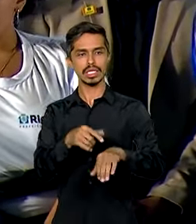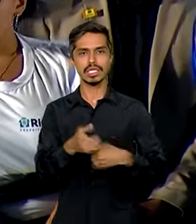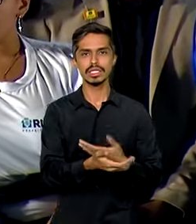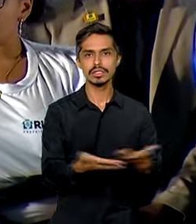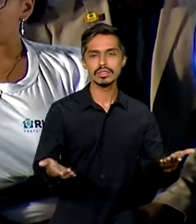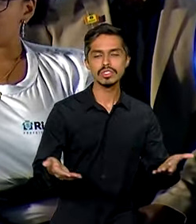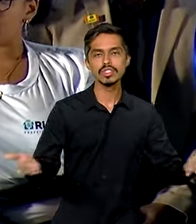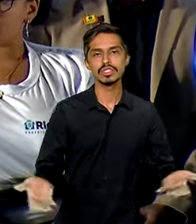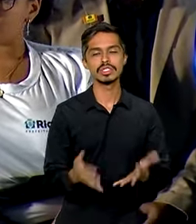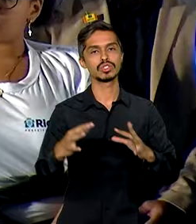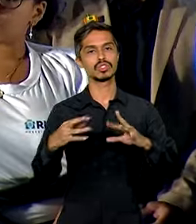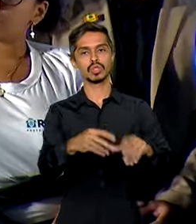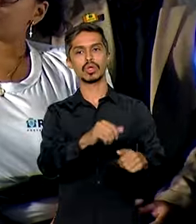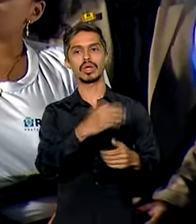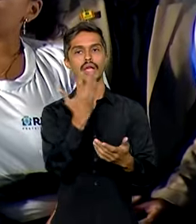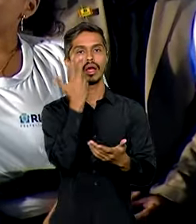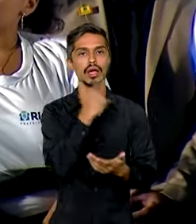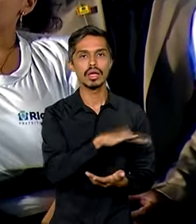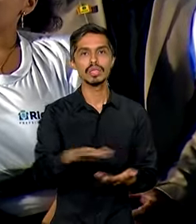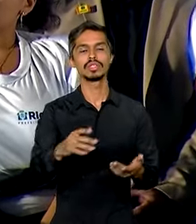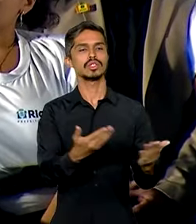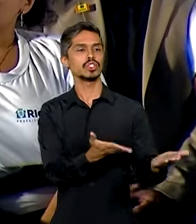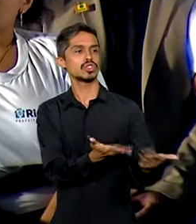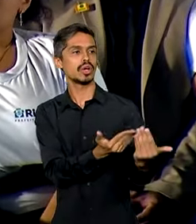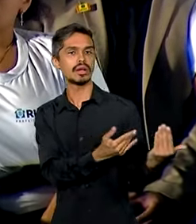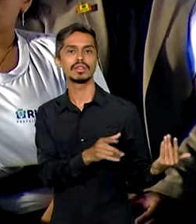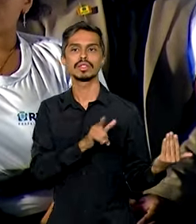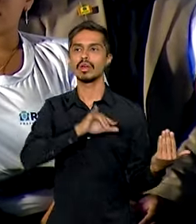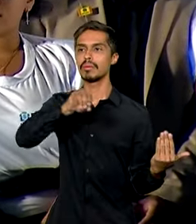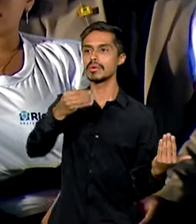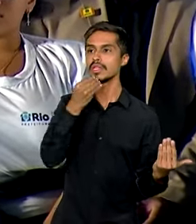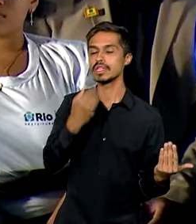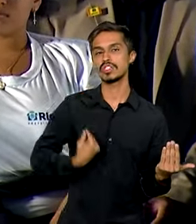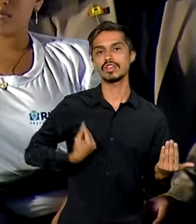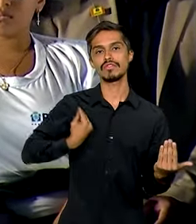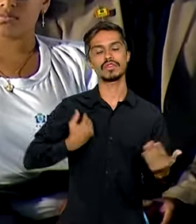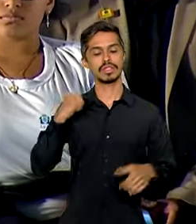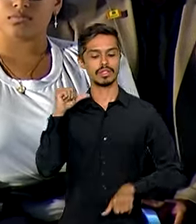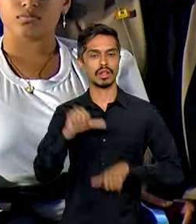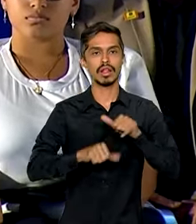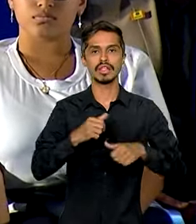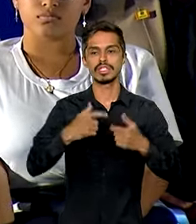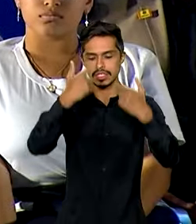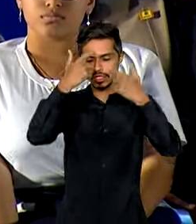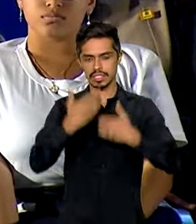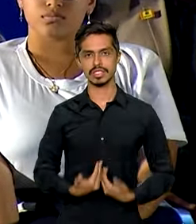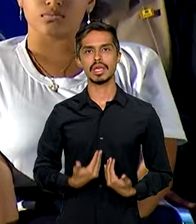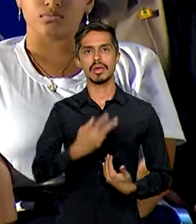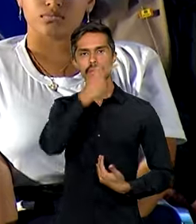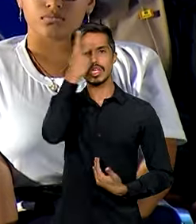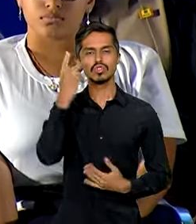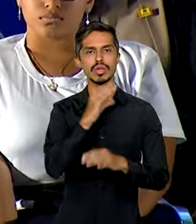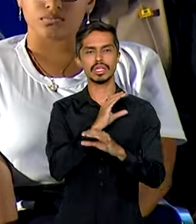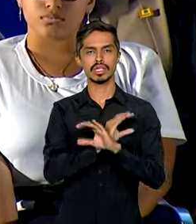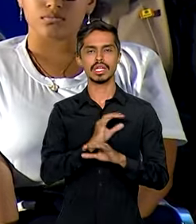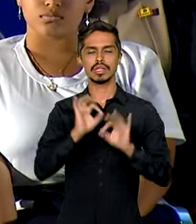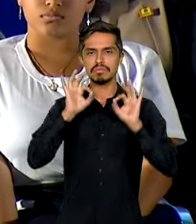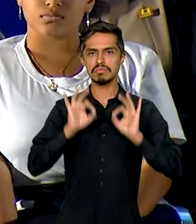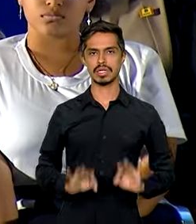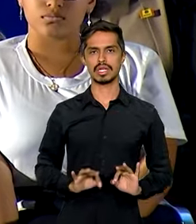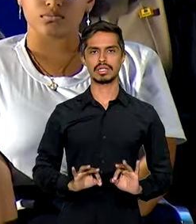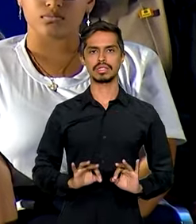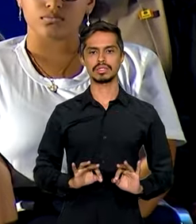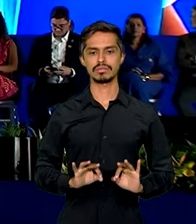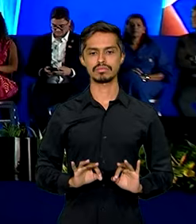que todas as crianças tenham oportunidade de se transformarem em cidadãos e cidadãs de primeira